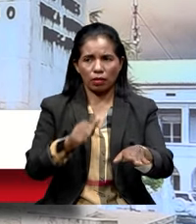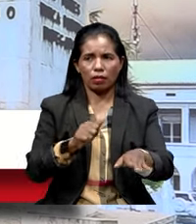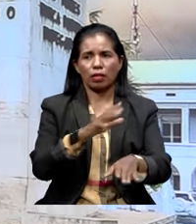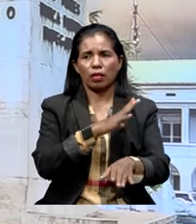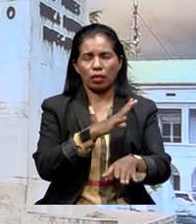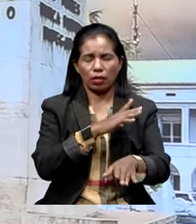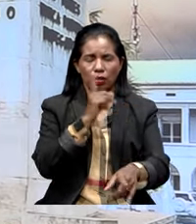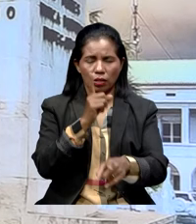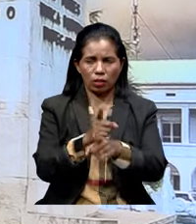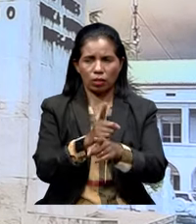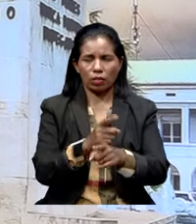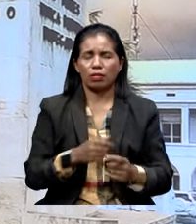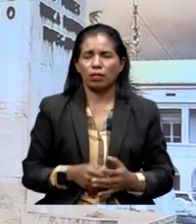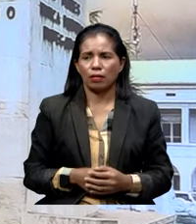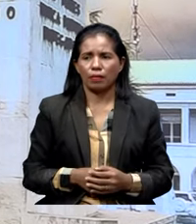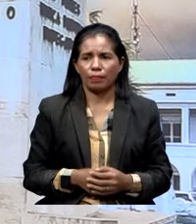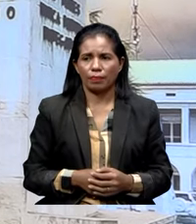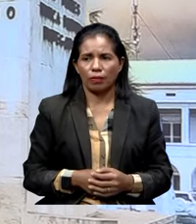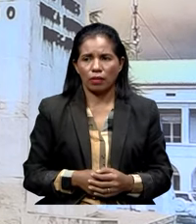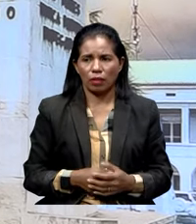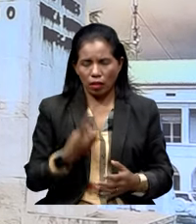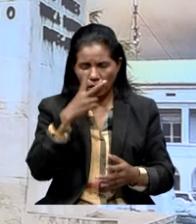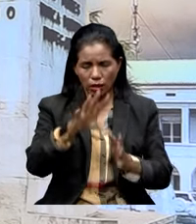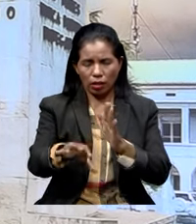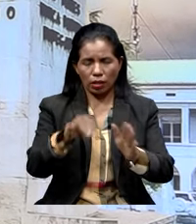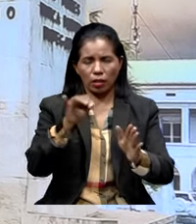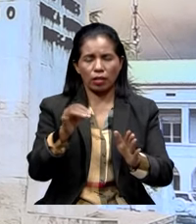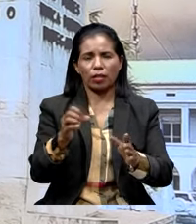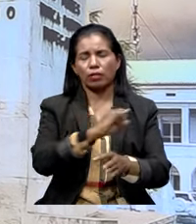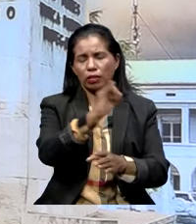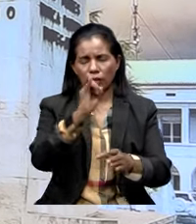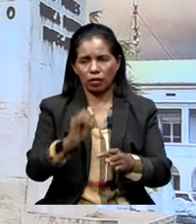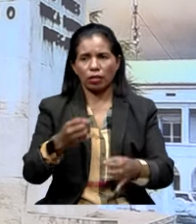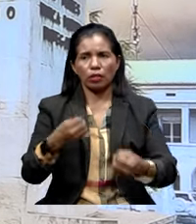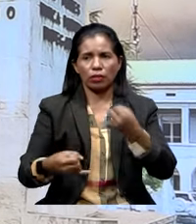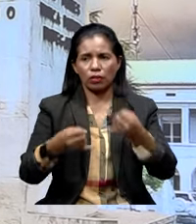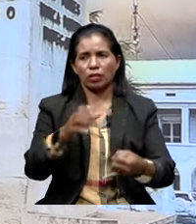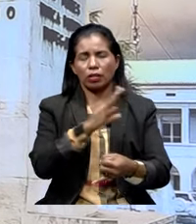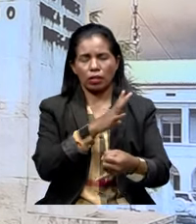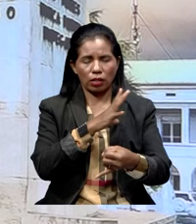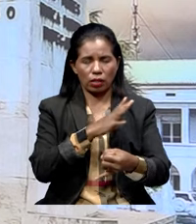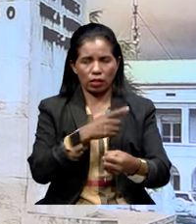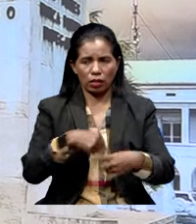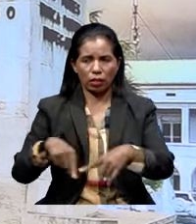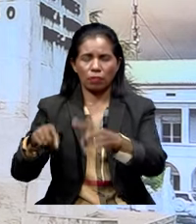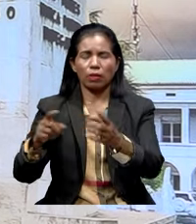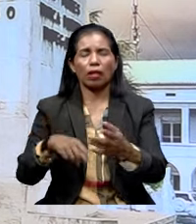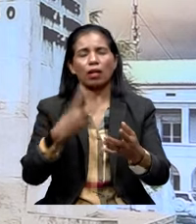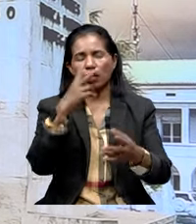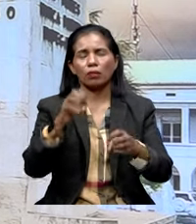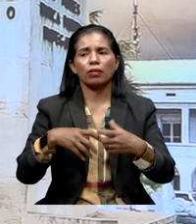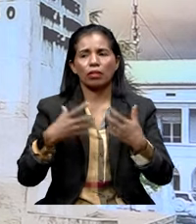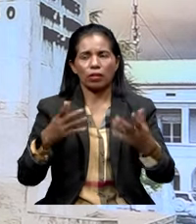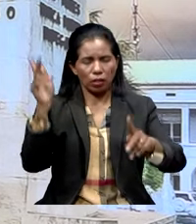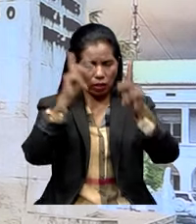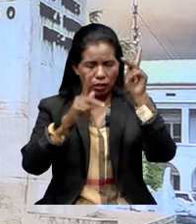indictment batira de acusação nem ser sin halo também juiz sem acusação nem ata nem ata julgar nessa caso